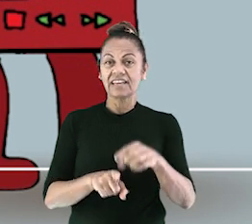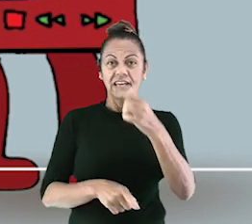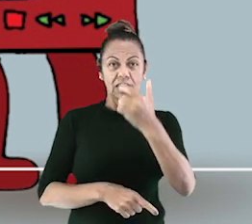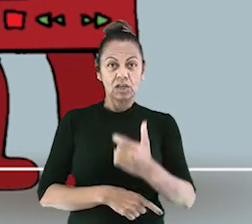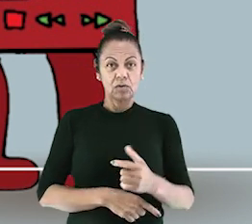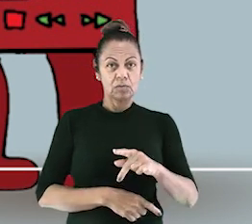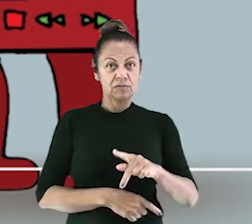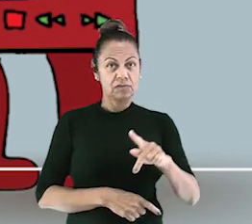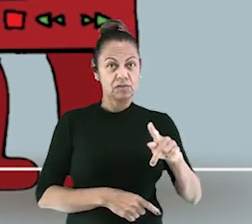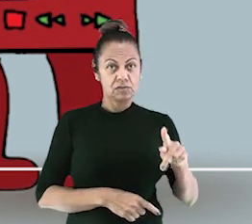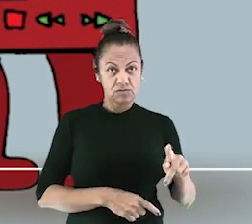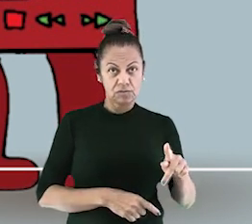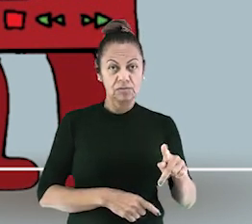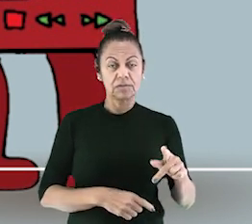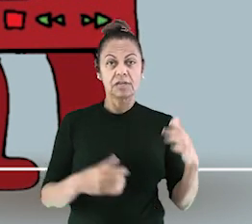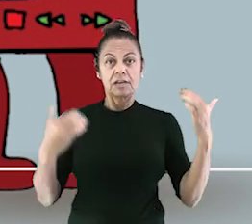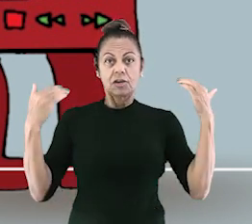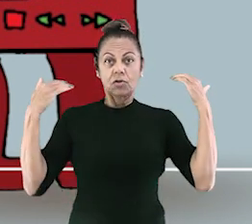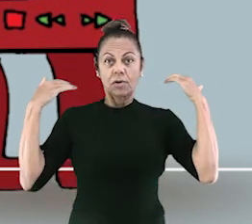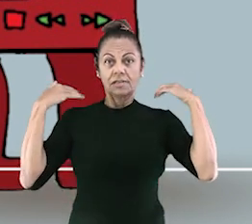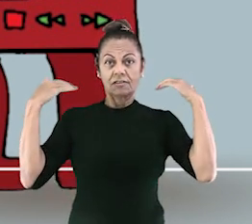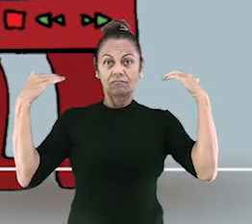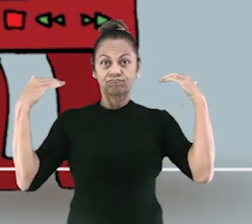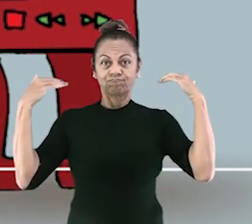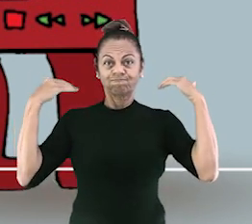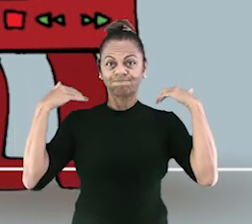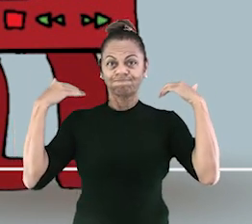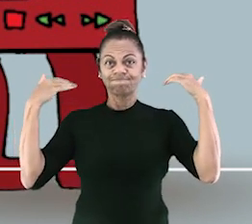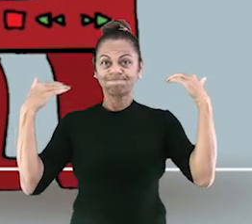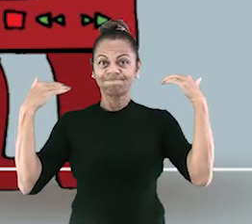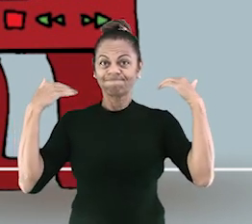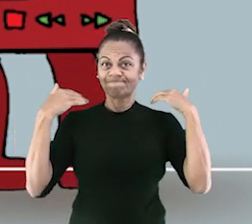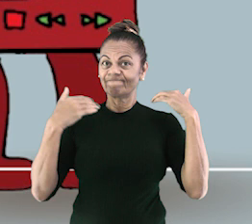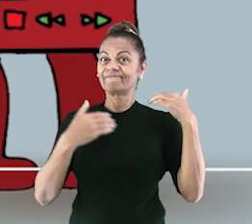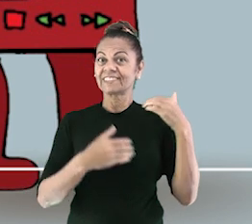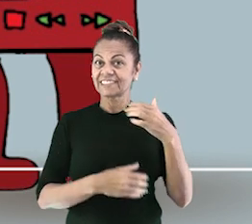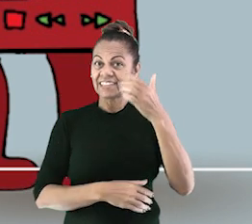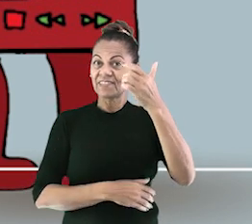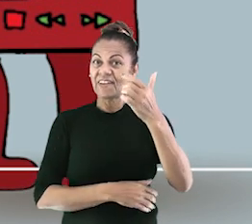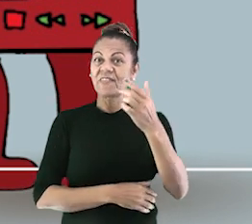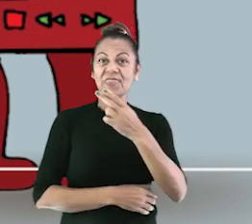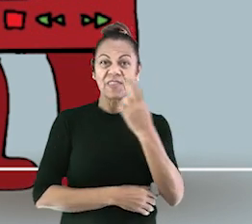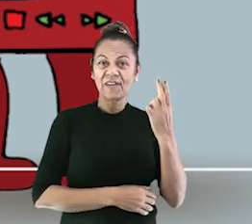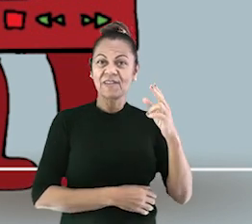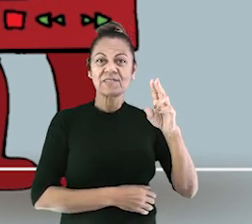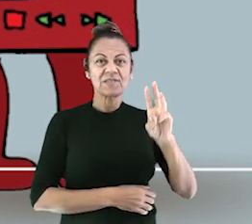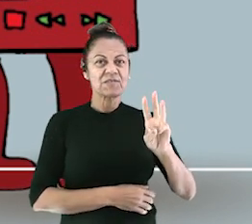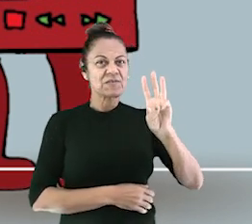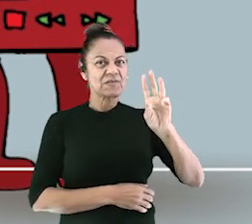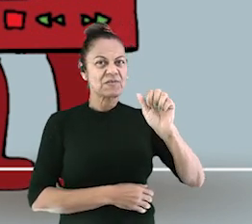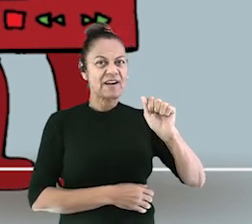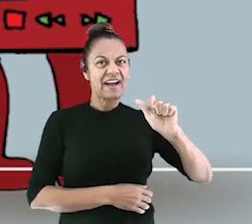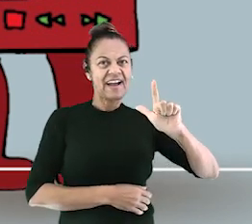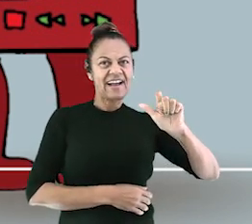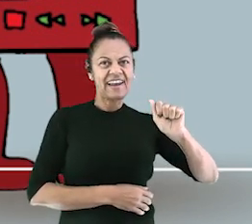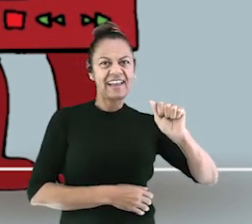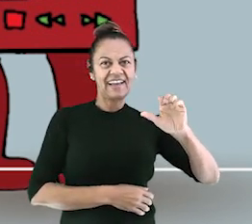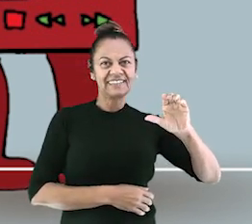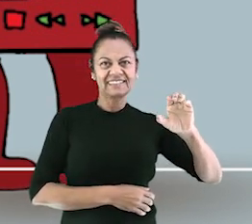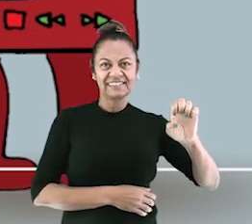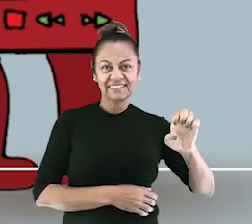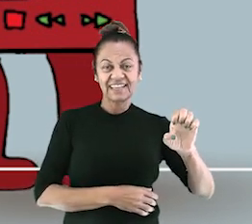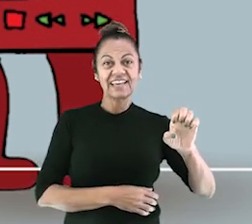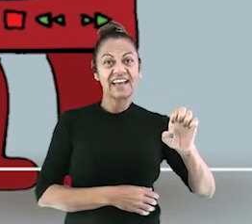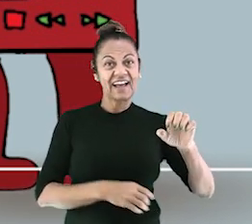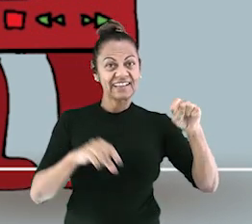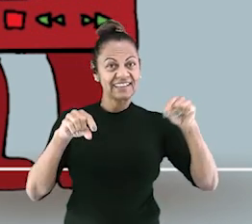Física, Wallace dos Santos. Estamos iniciando mais um programa aqui no Tudo TV.